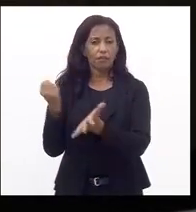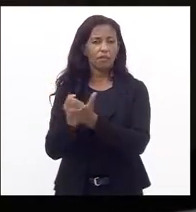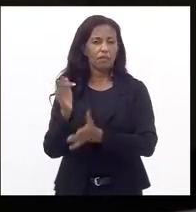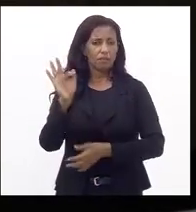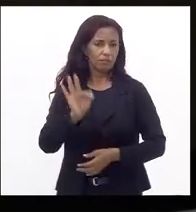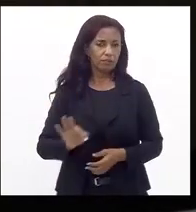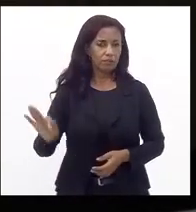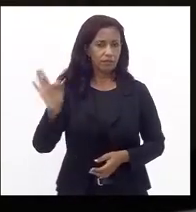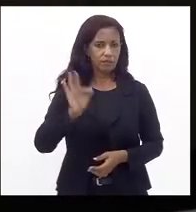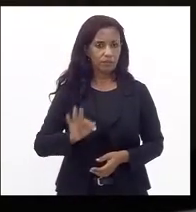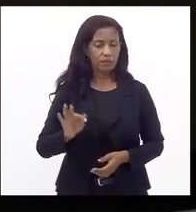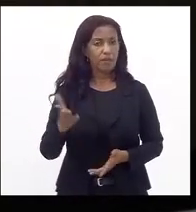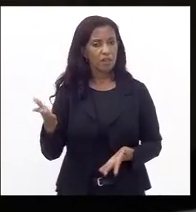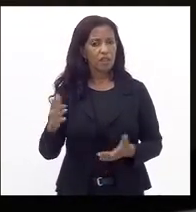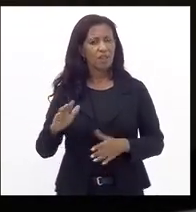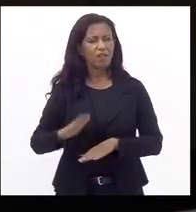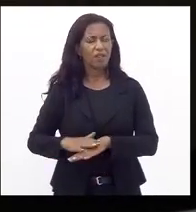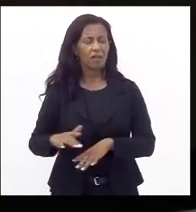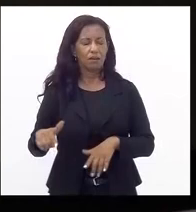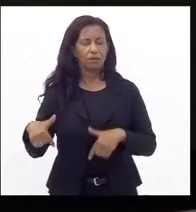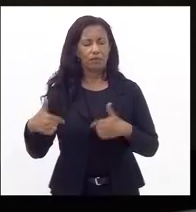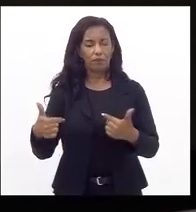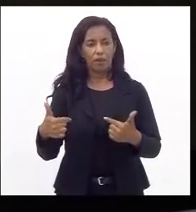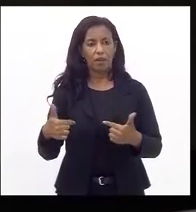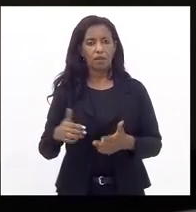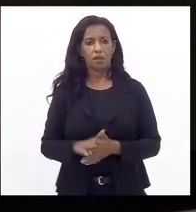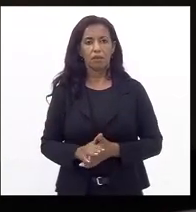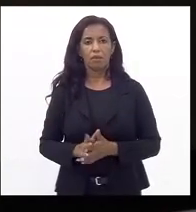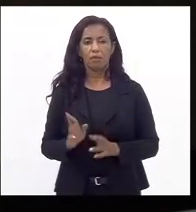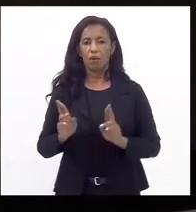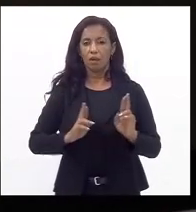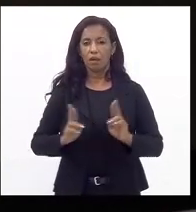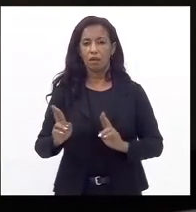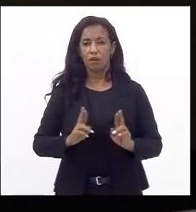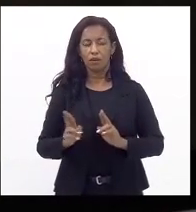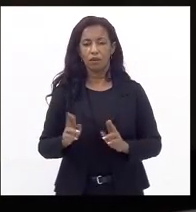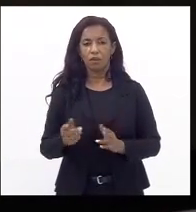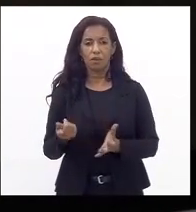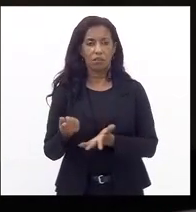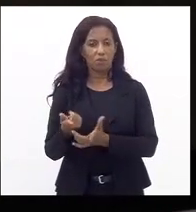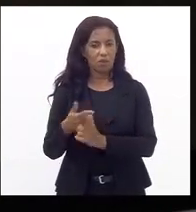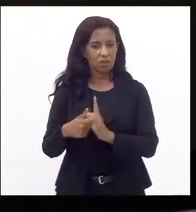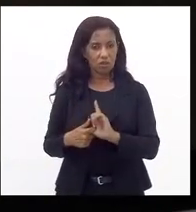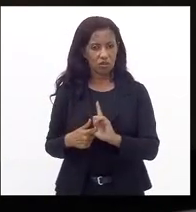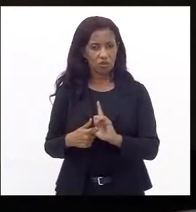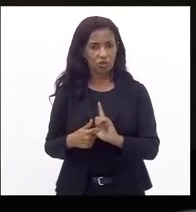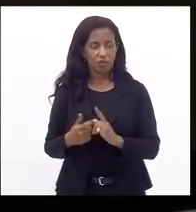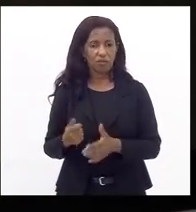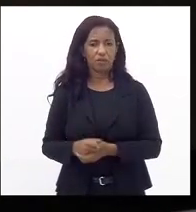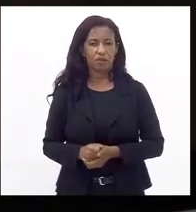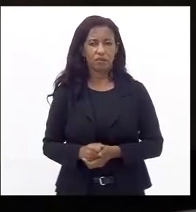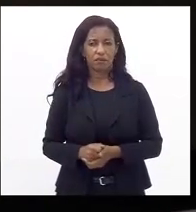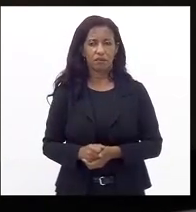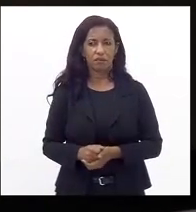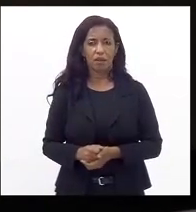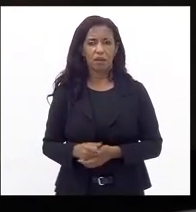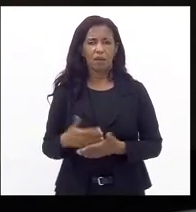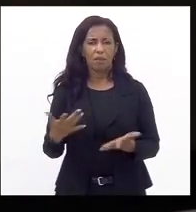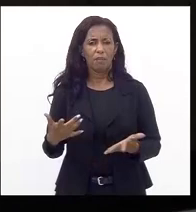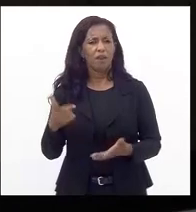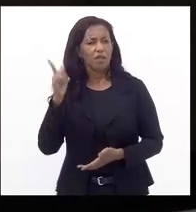federativo e faça uma renegociação da dessa dívida para que ela não seja